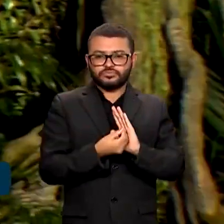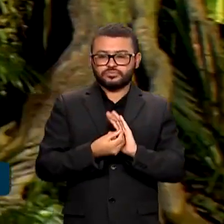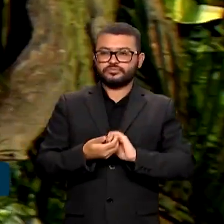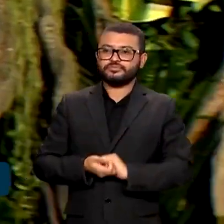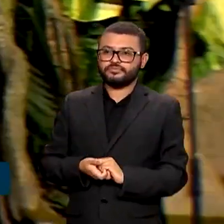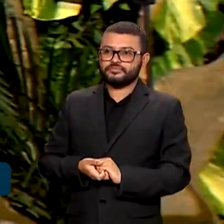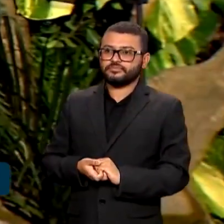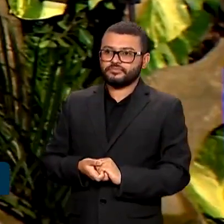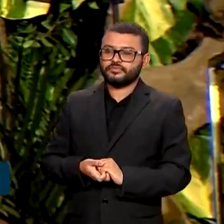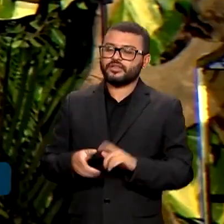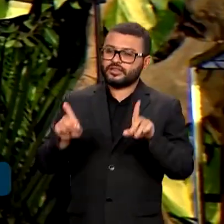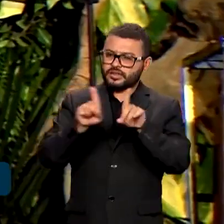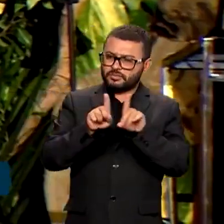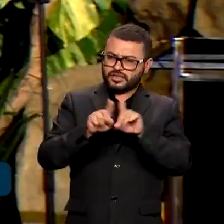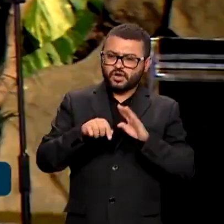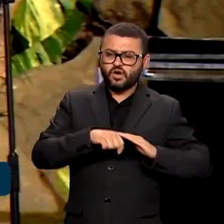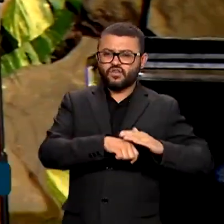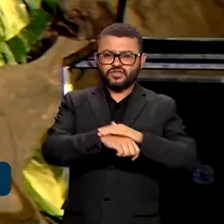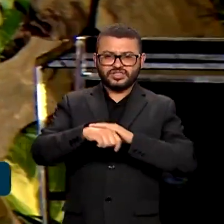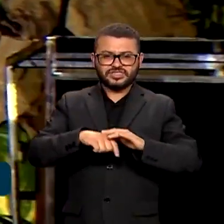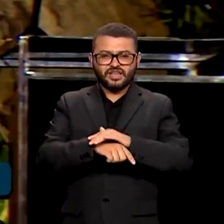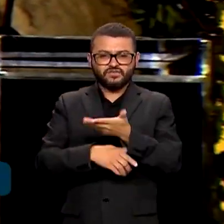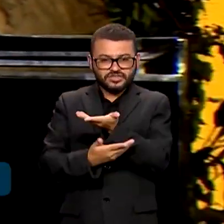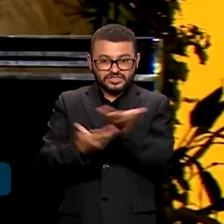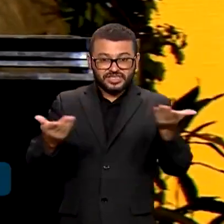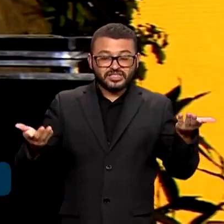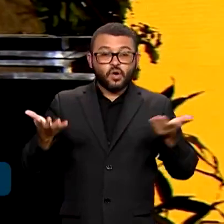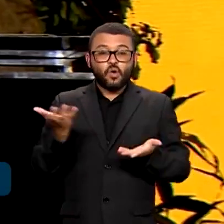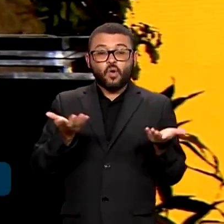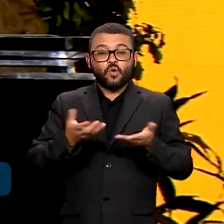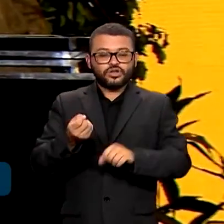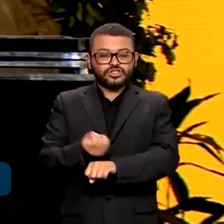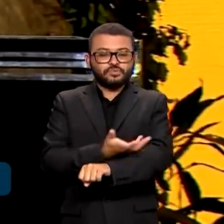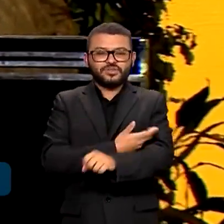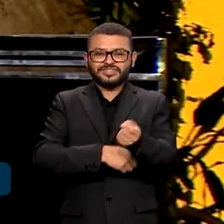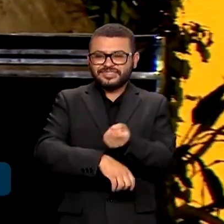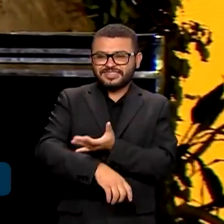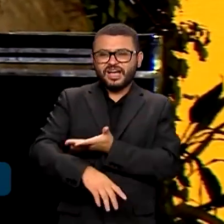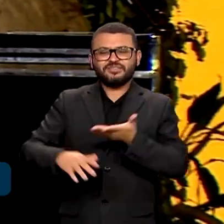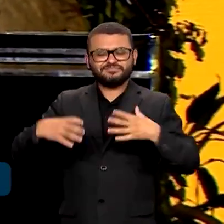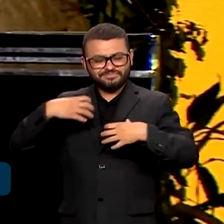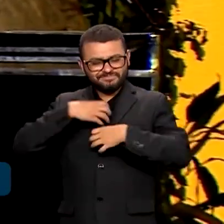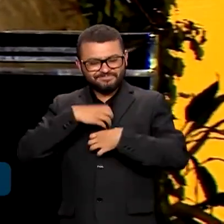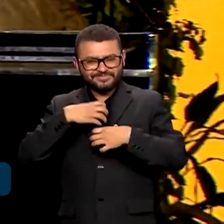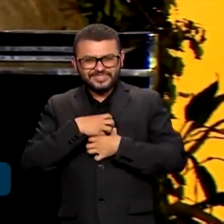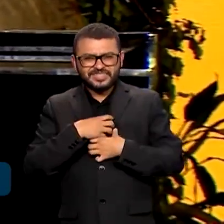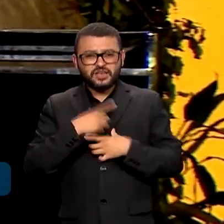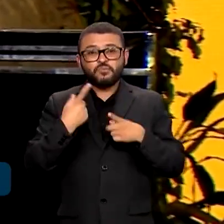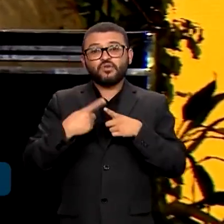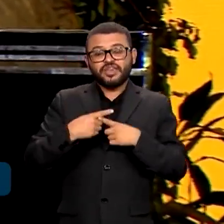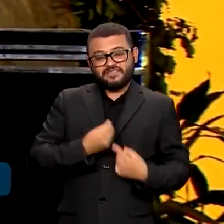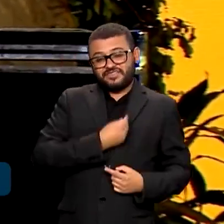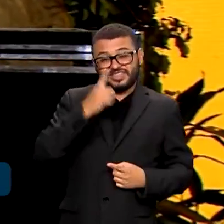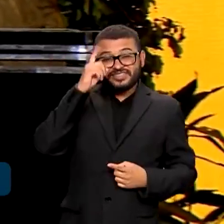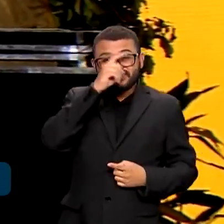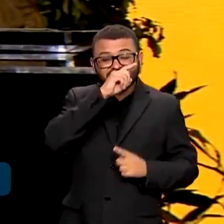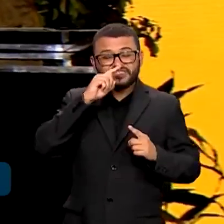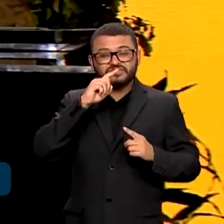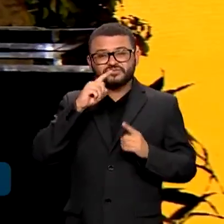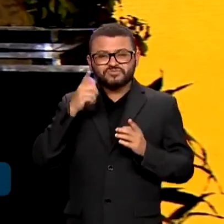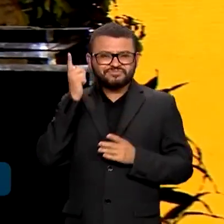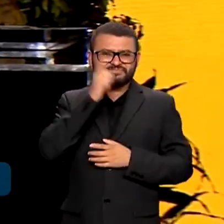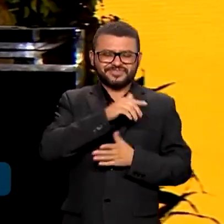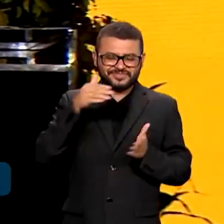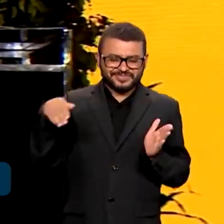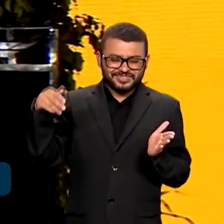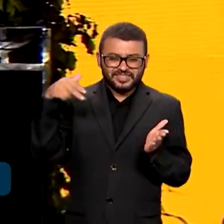Eu queria dizer a vocês que é muito emocionante estar aqui hoje, porque foi muito difícil chegar até aqui. E